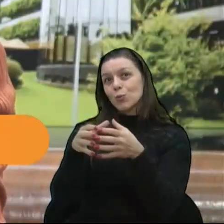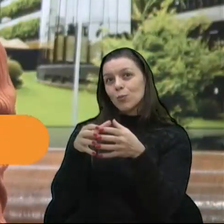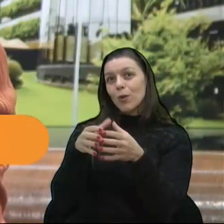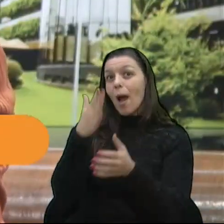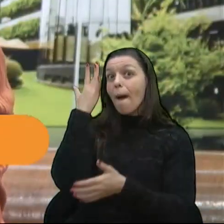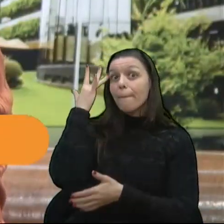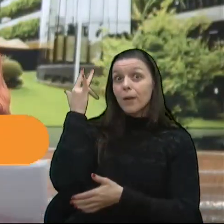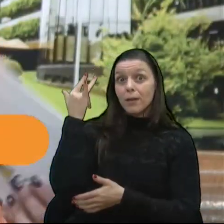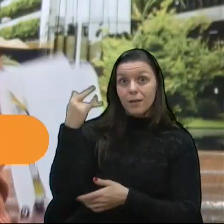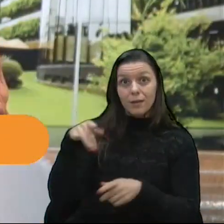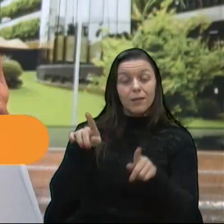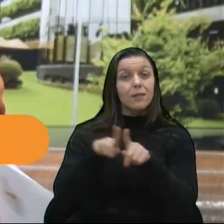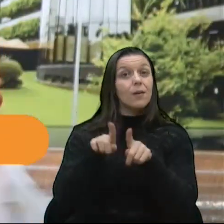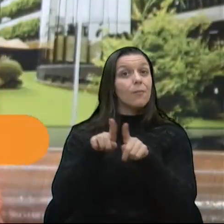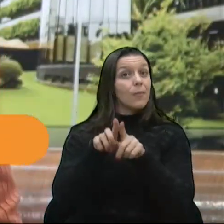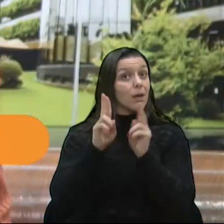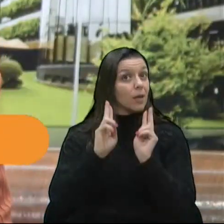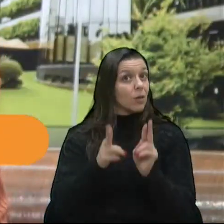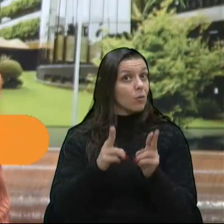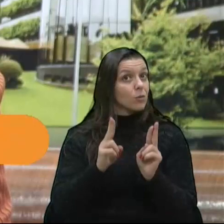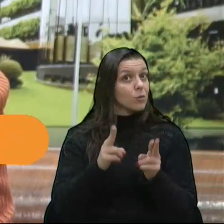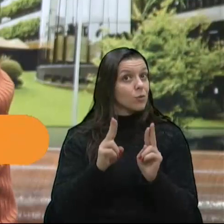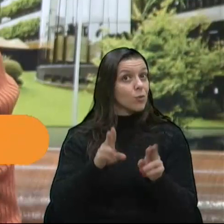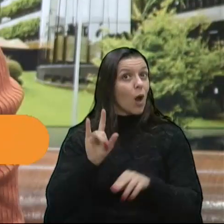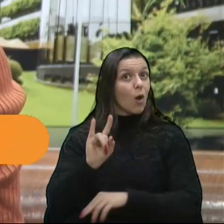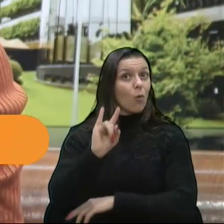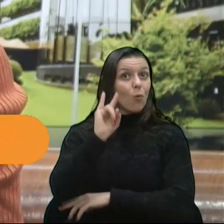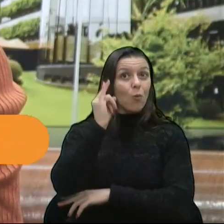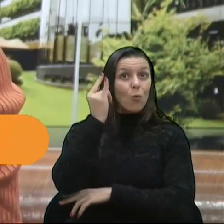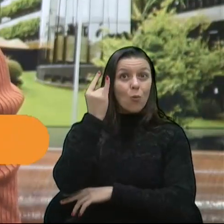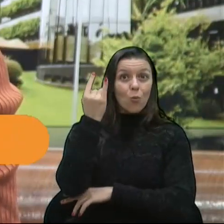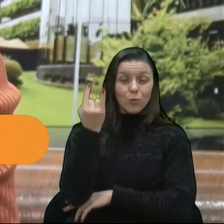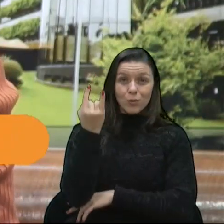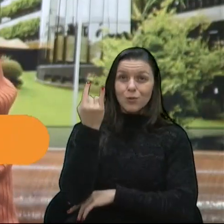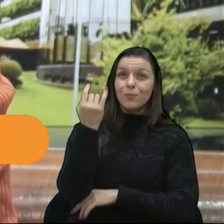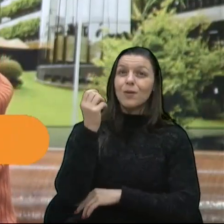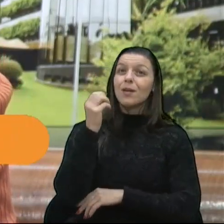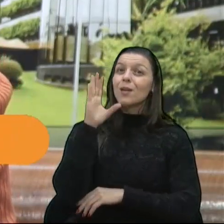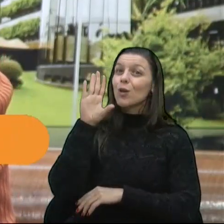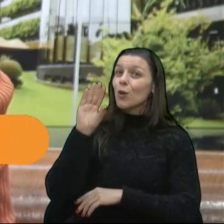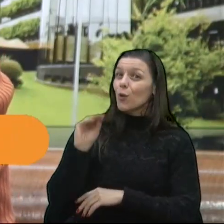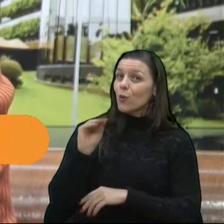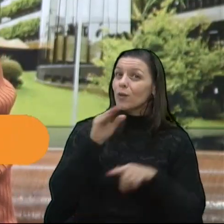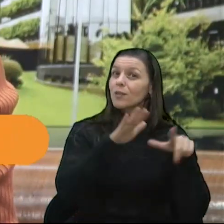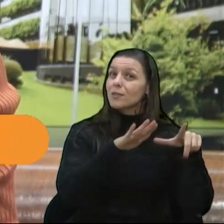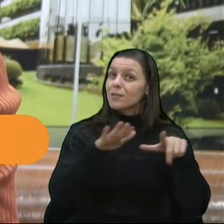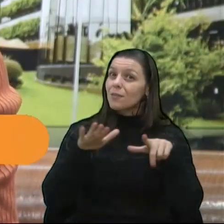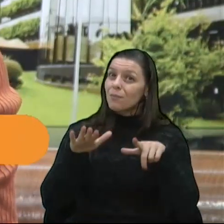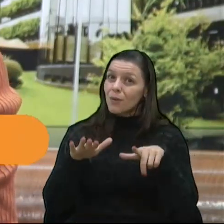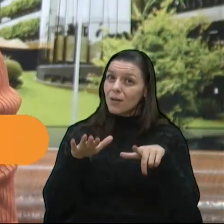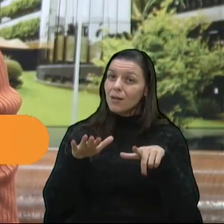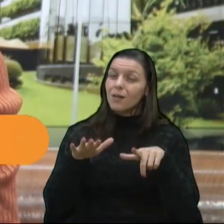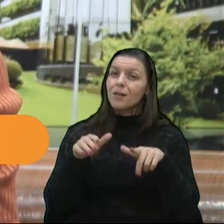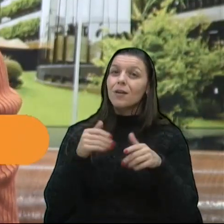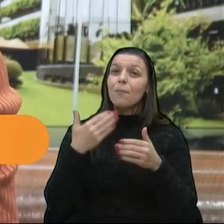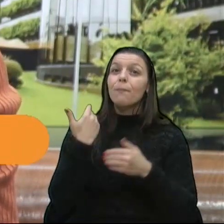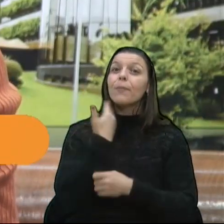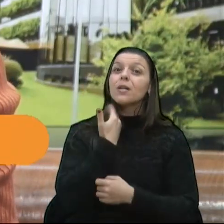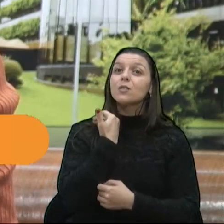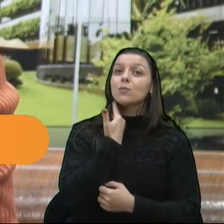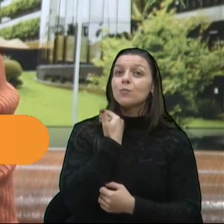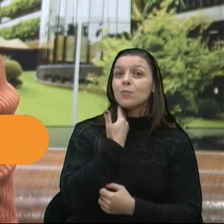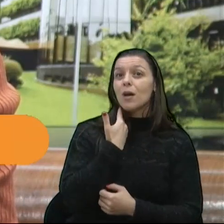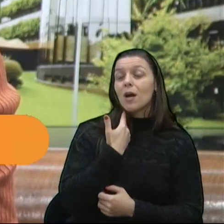amanhã a gente também segue com a última noite da segunda semana de comunicação da Câmara. A gente vai ter um bate-papo